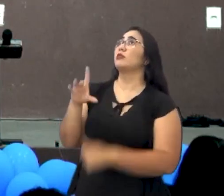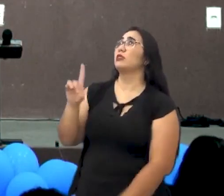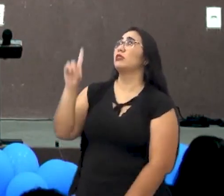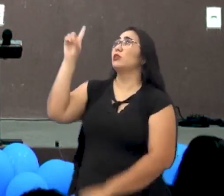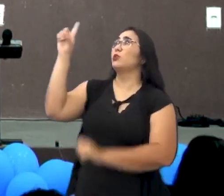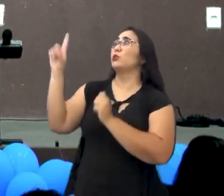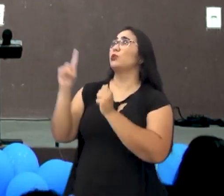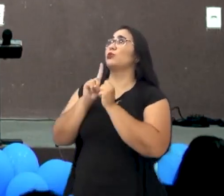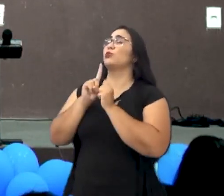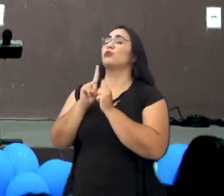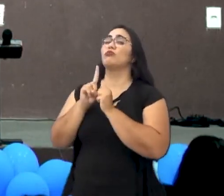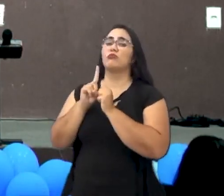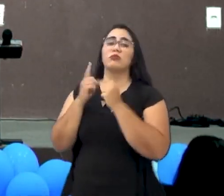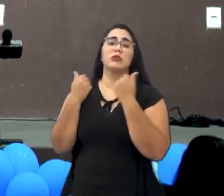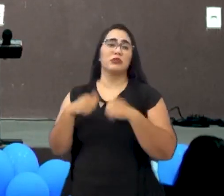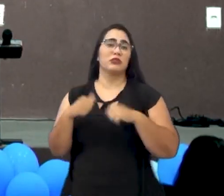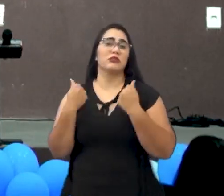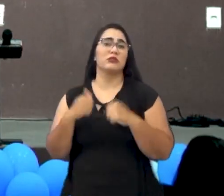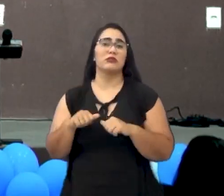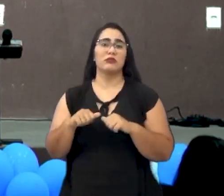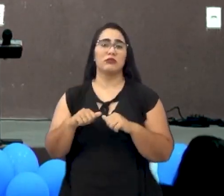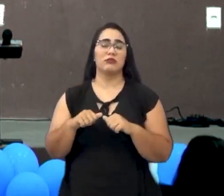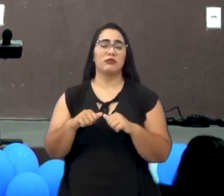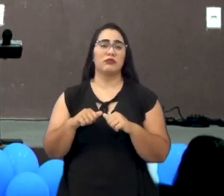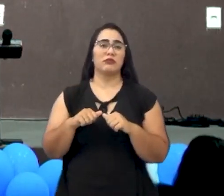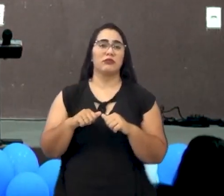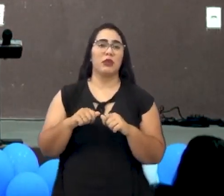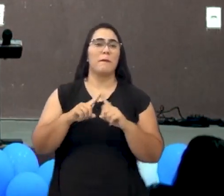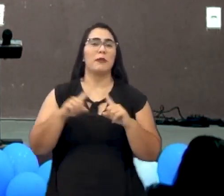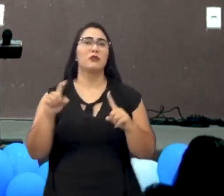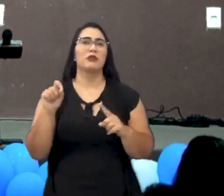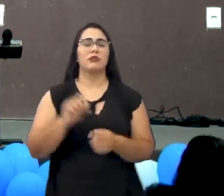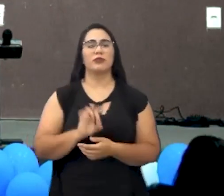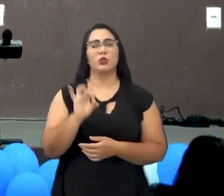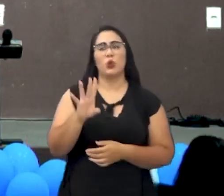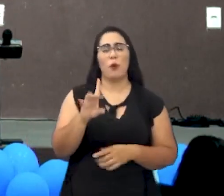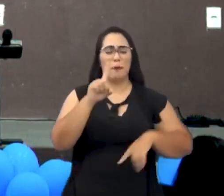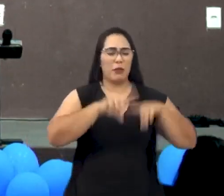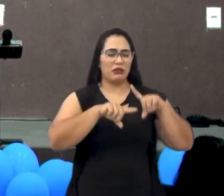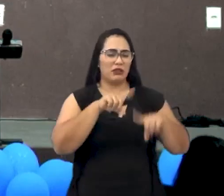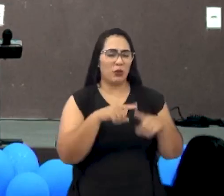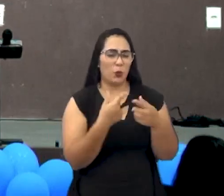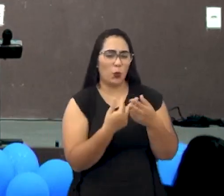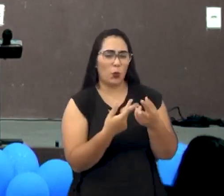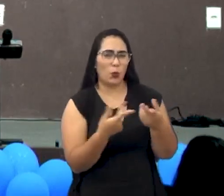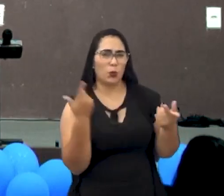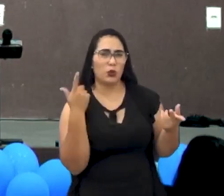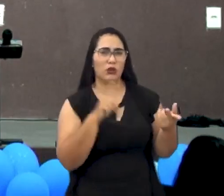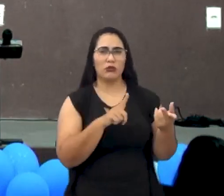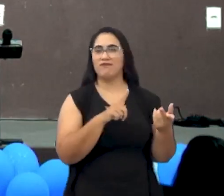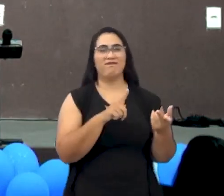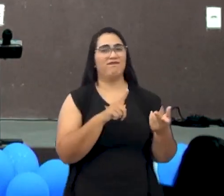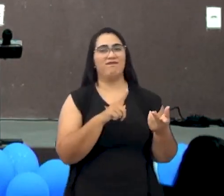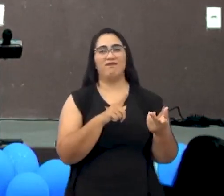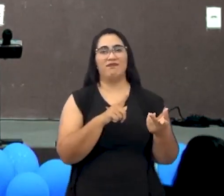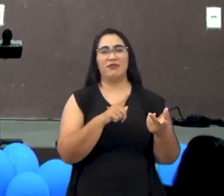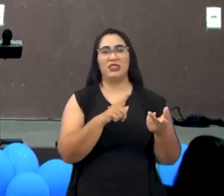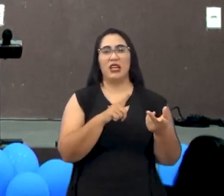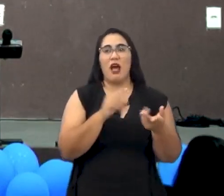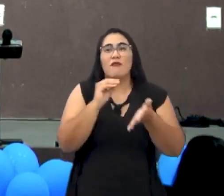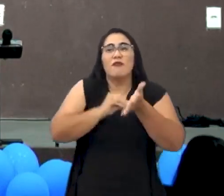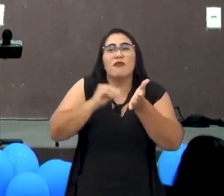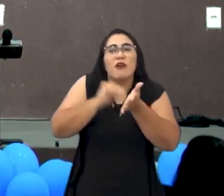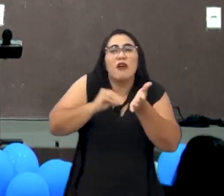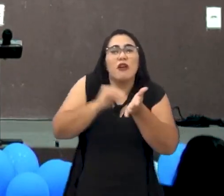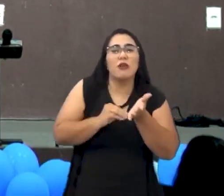Deus. Mas não do ponto de vista meramente material. A sua carência,